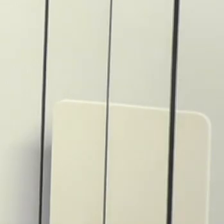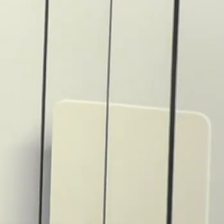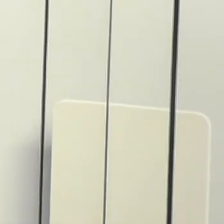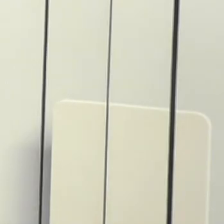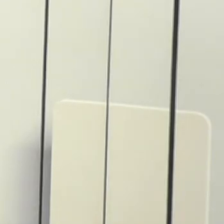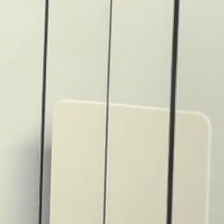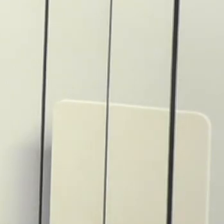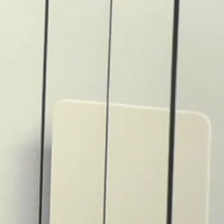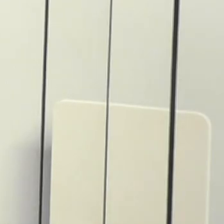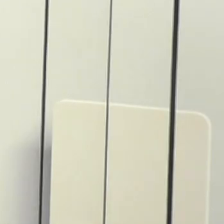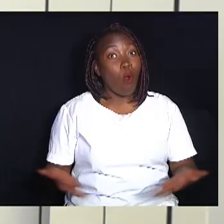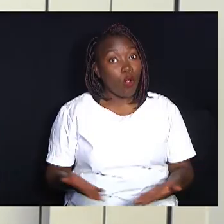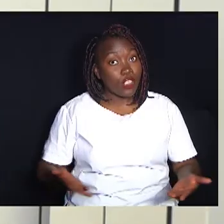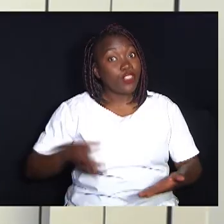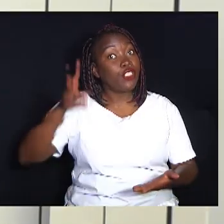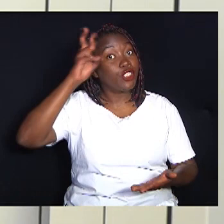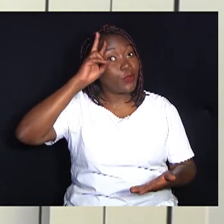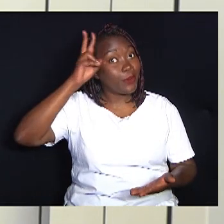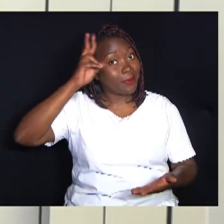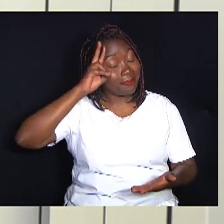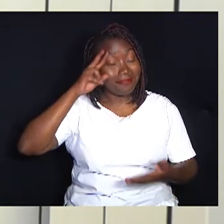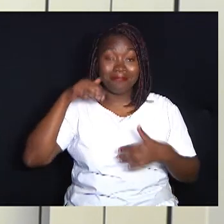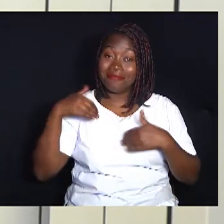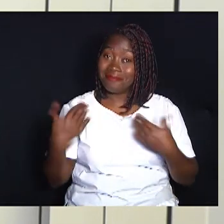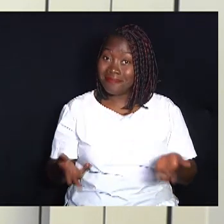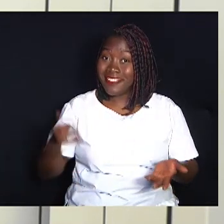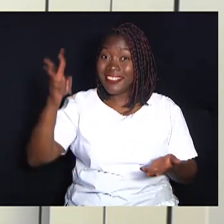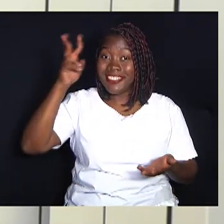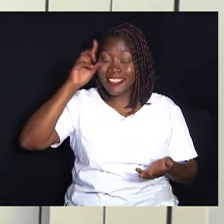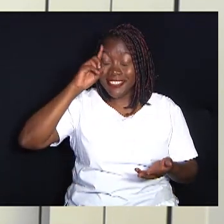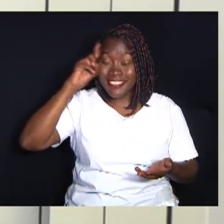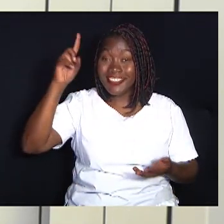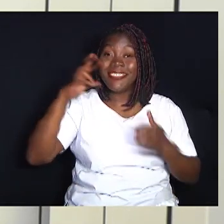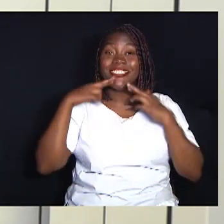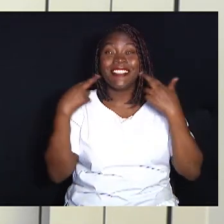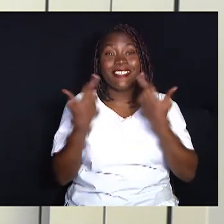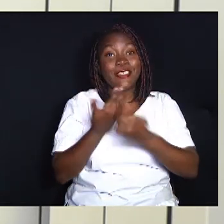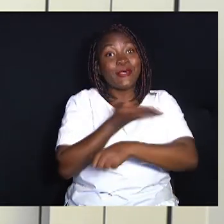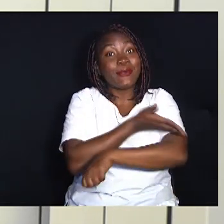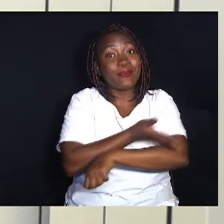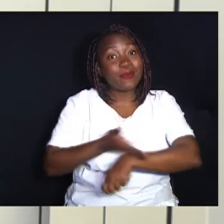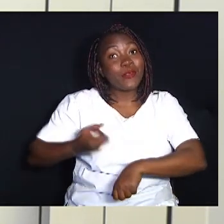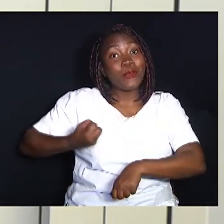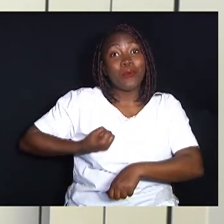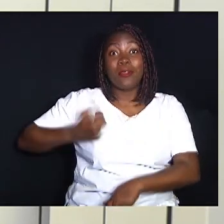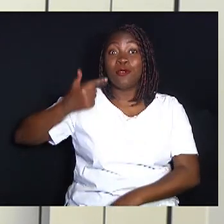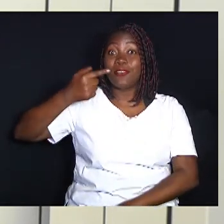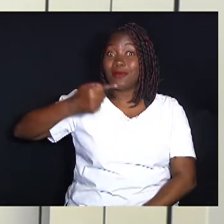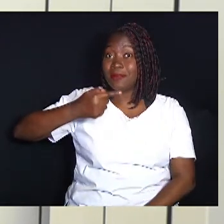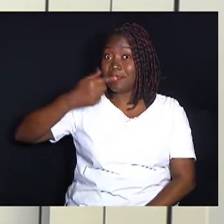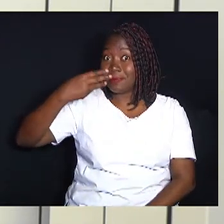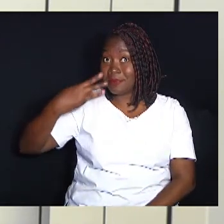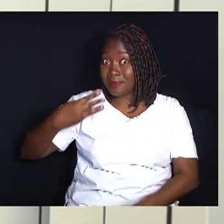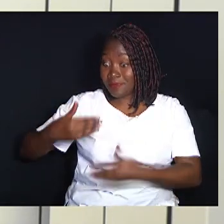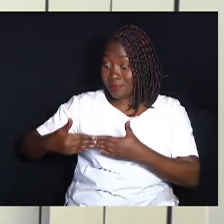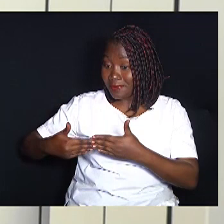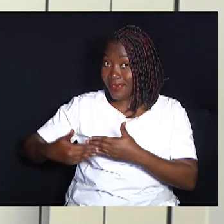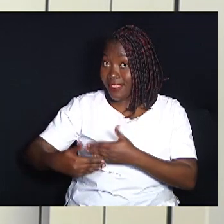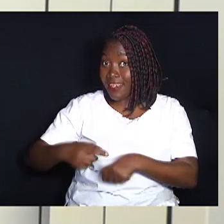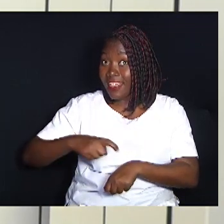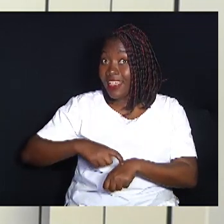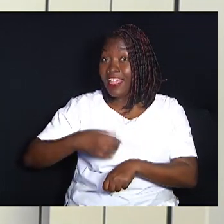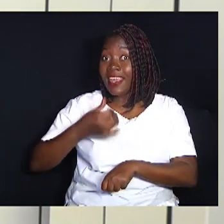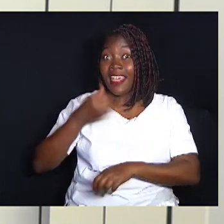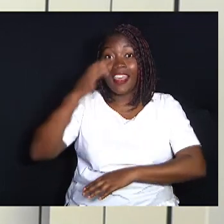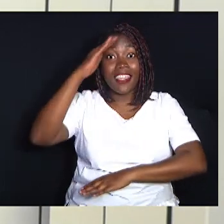Hoje é segunda-feira, portanto é dia de reunião ordinária, a de número 73. E a partir das 6 horas da